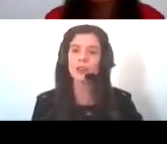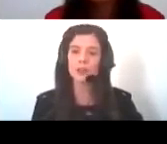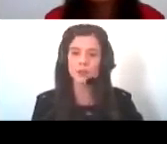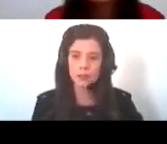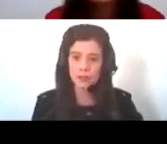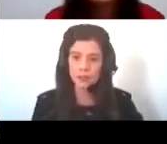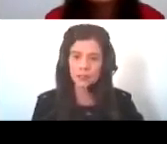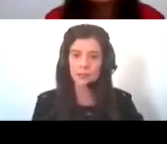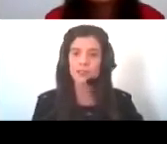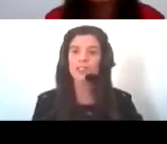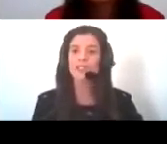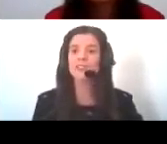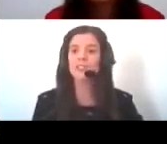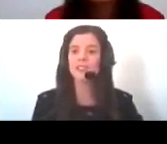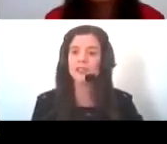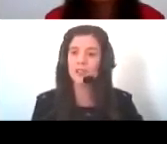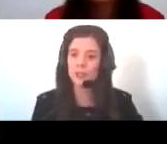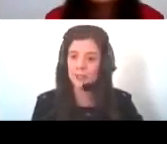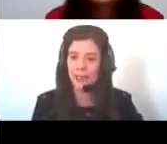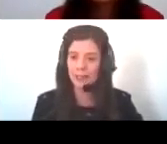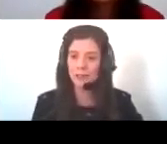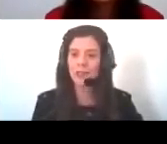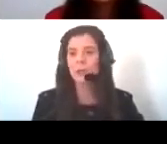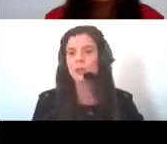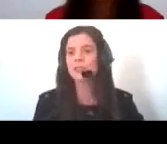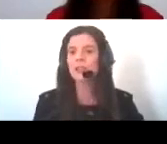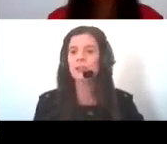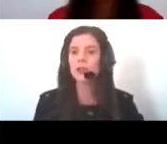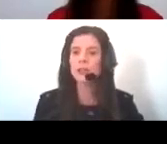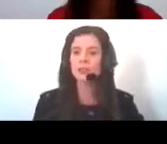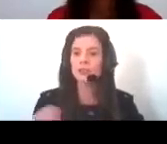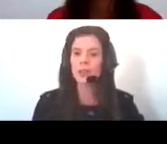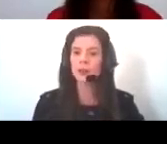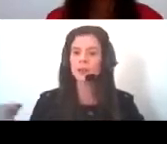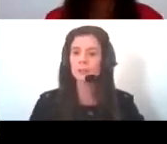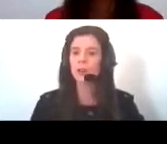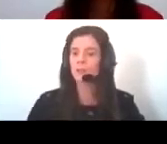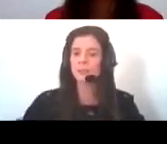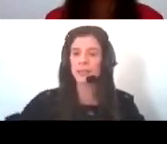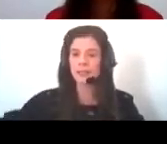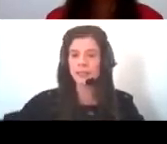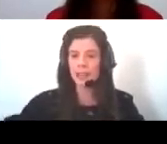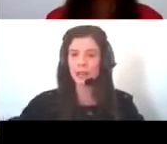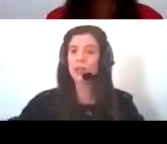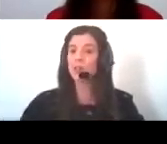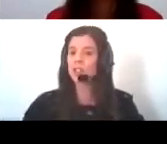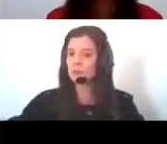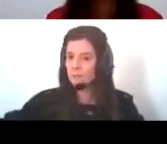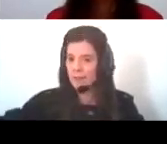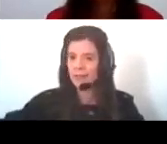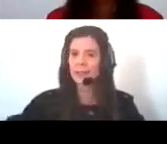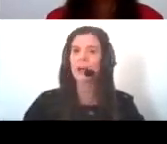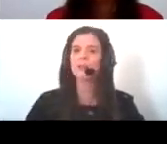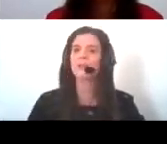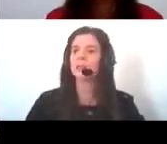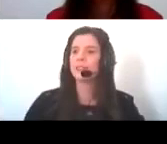ganhar novos conhecimentos, de se sentir valorizado. Quando você fala fulano de tal, você pode fazer palestra tal, eu acho que